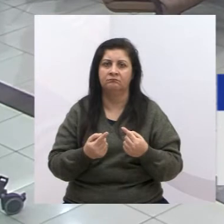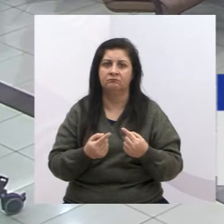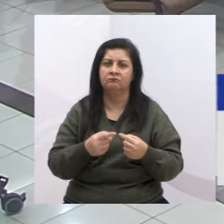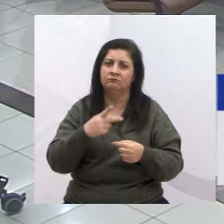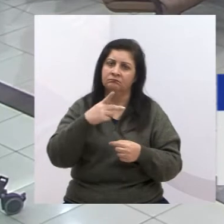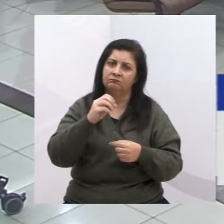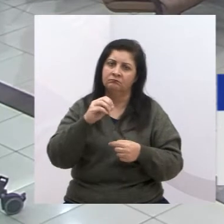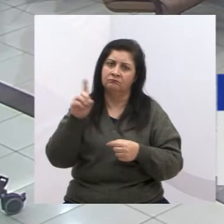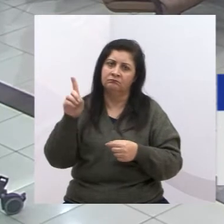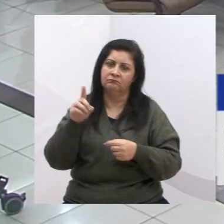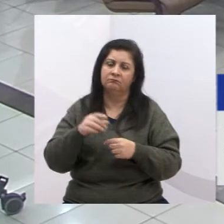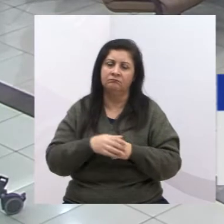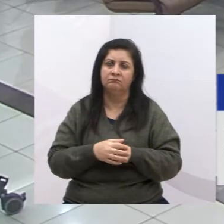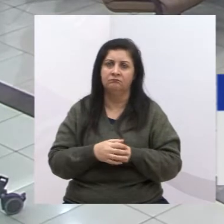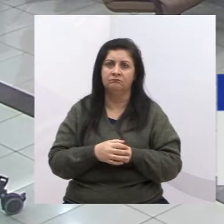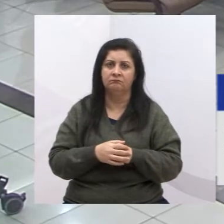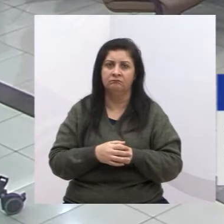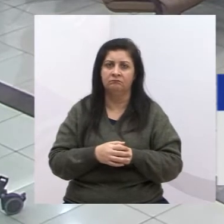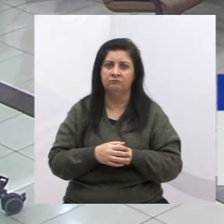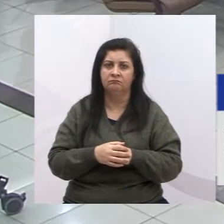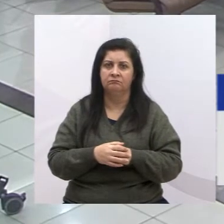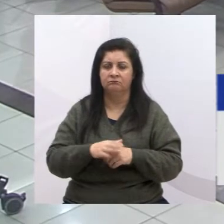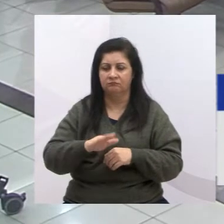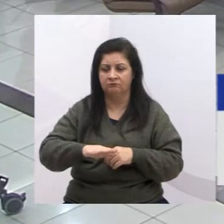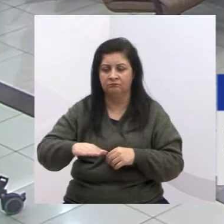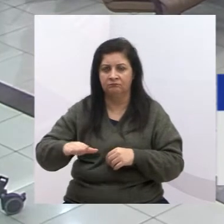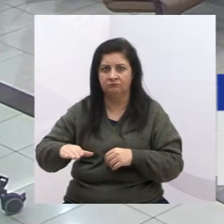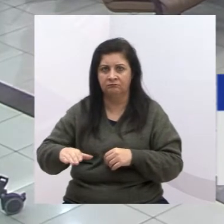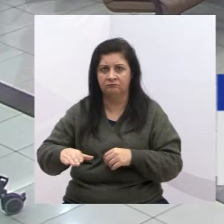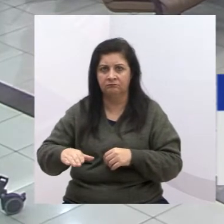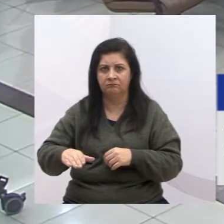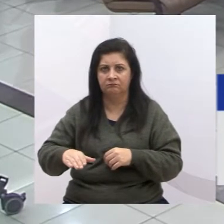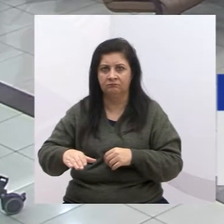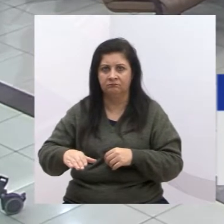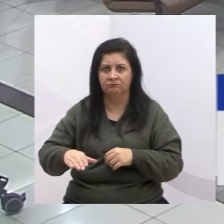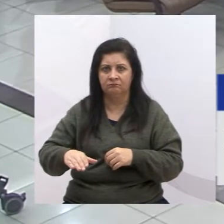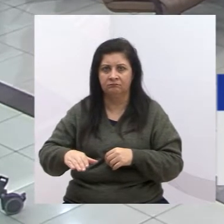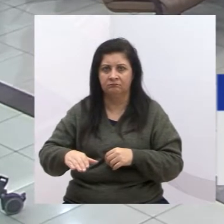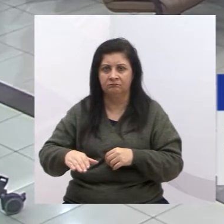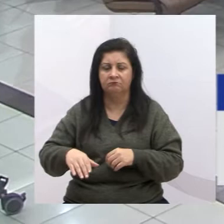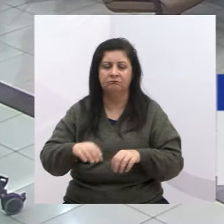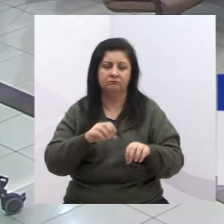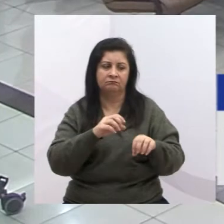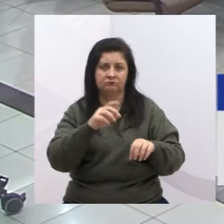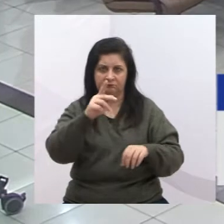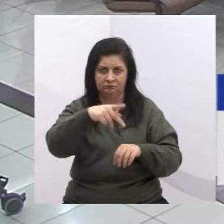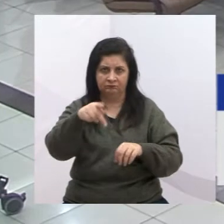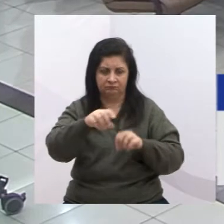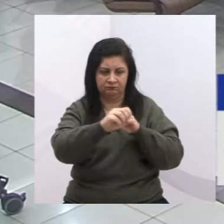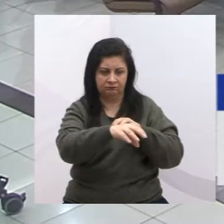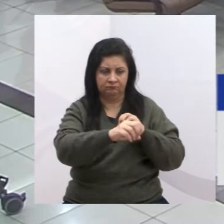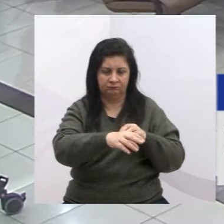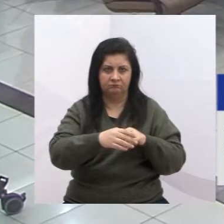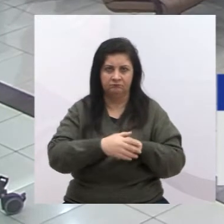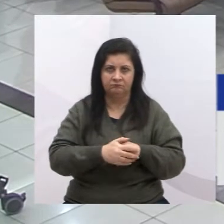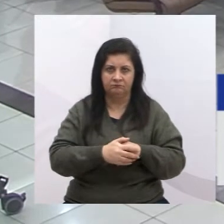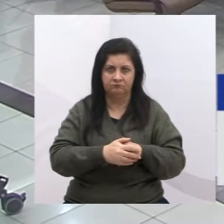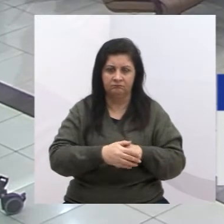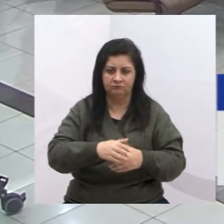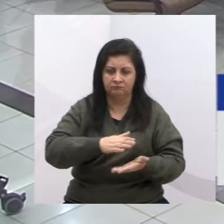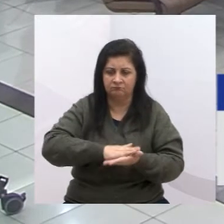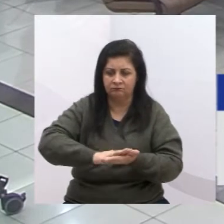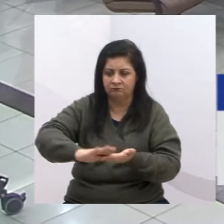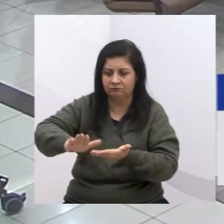poeira. Então as crianças, capitaneadas pelo professor, eles passam um